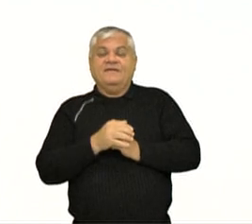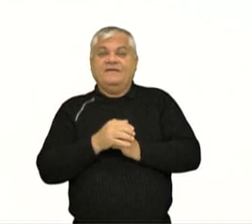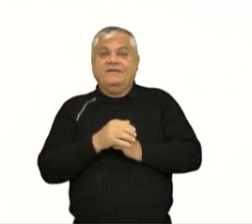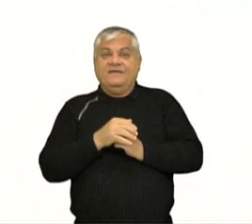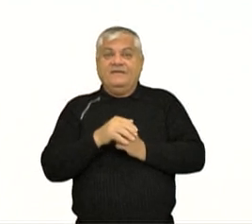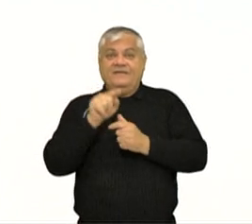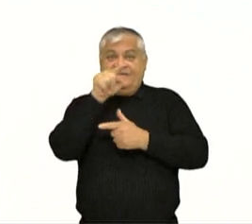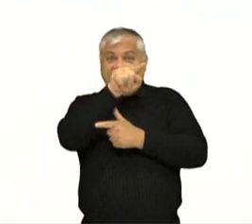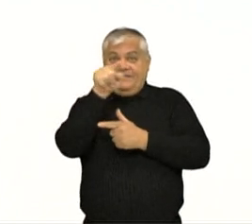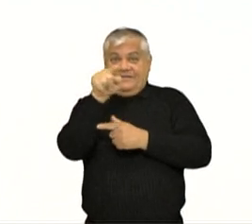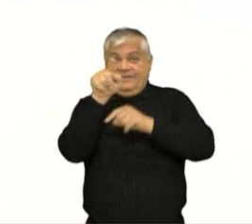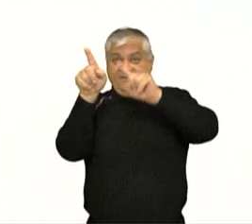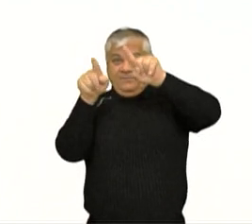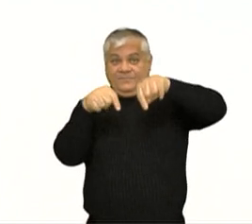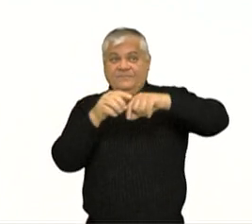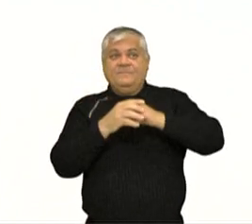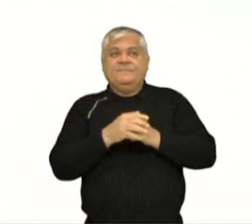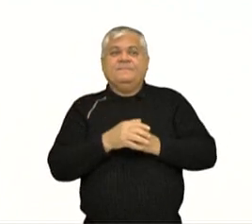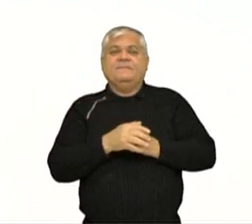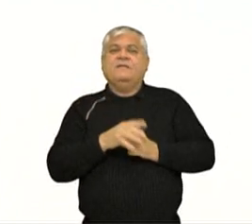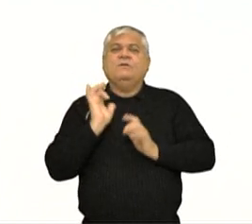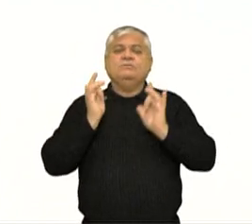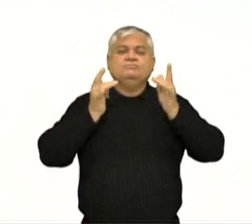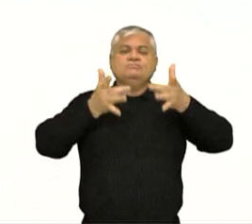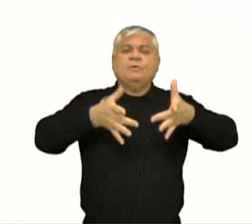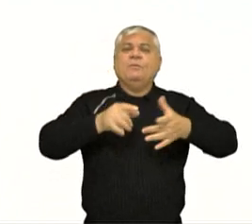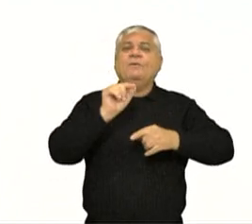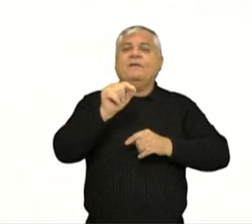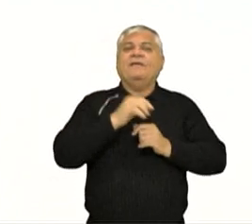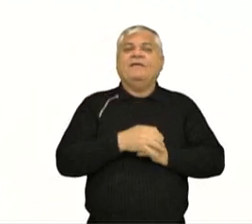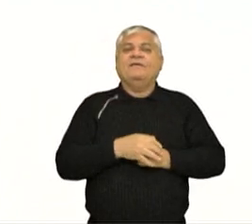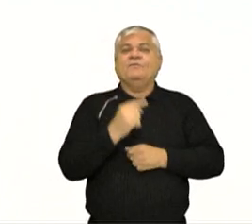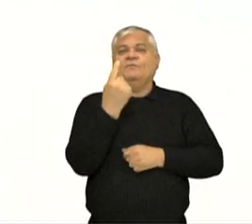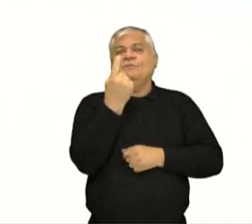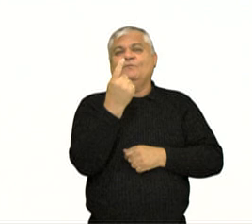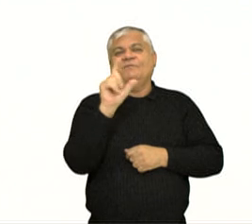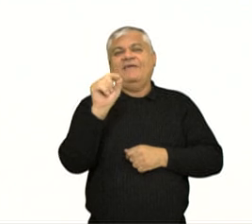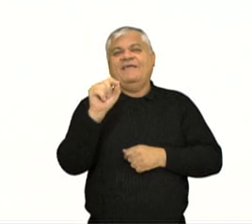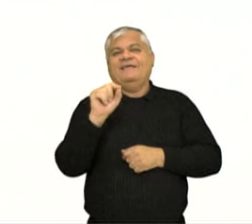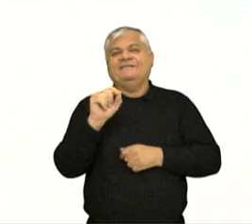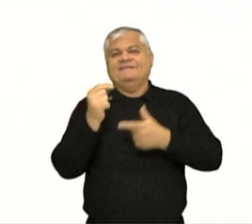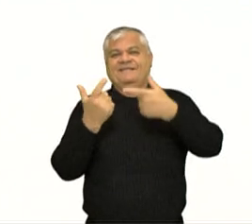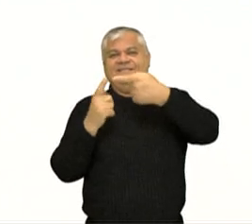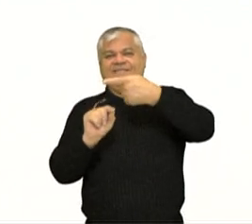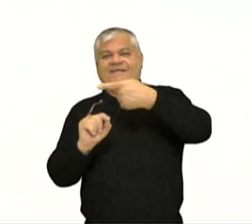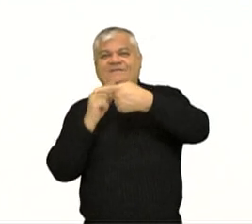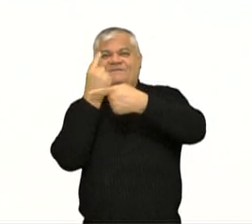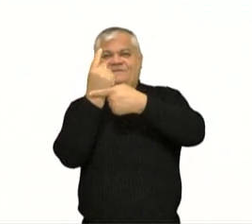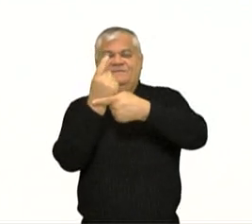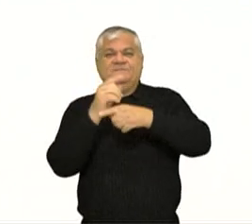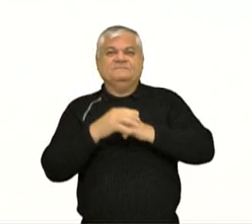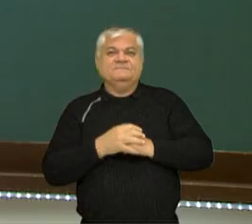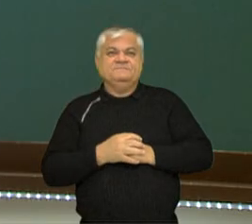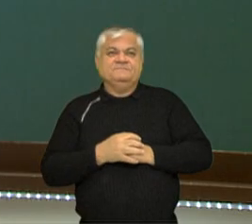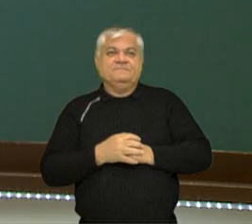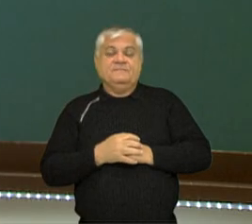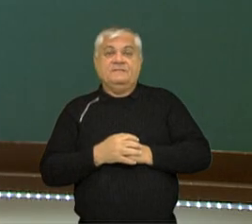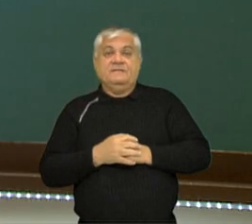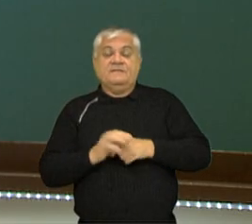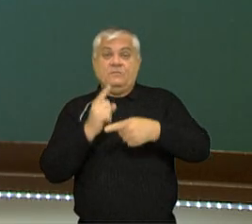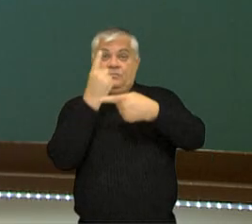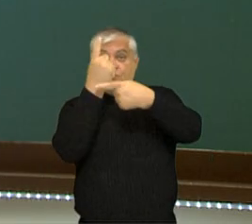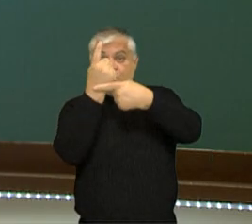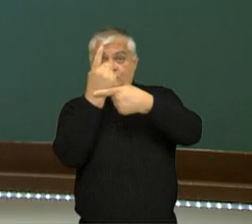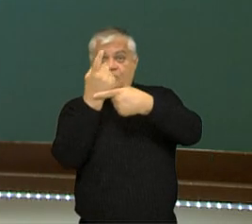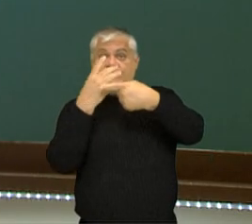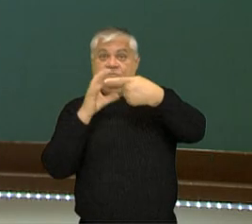foram cancelados. E quem sobrou aqui embaixo? Sobrou 10, ok? Então, 10 elevado a menos